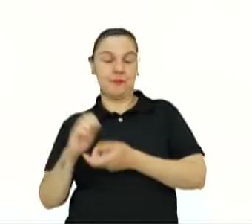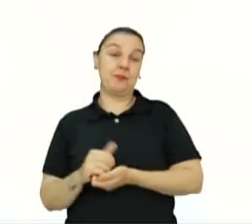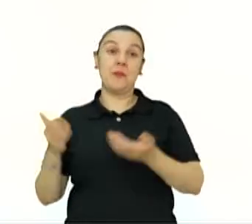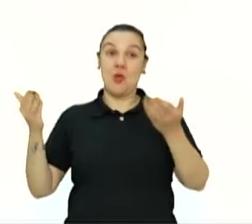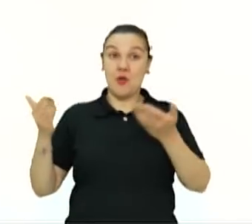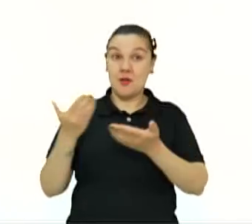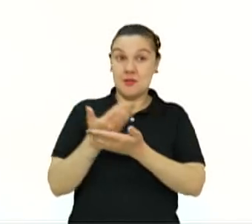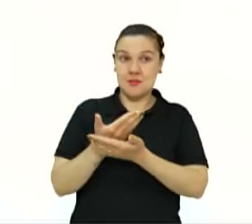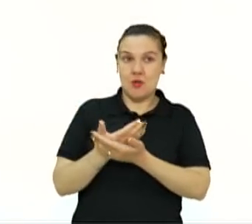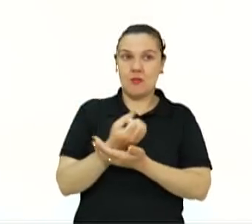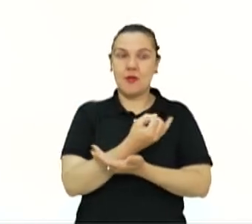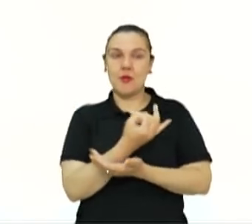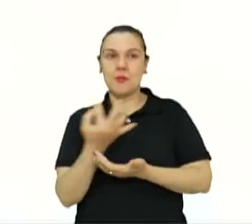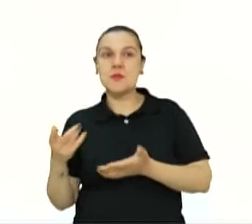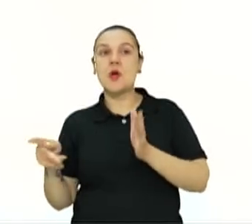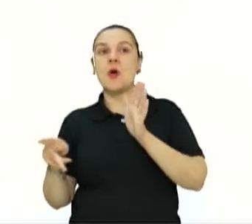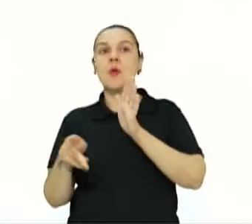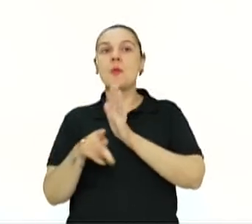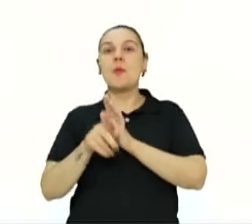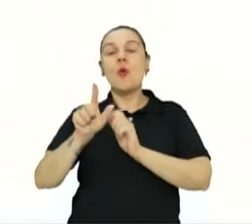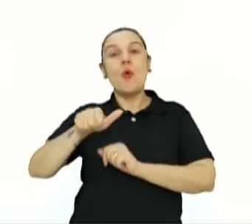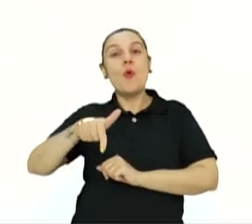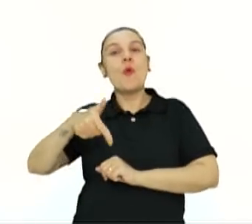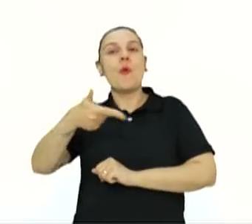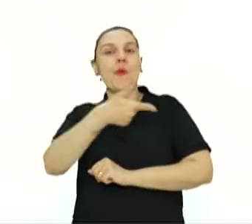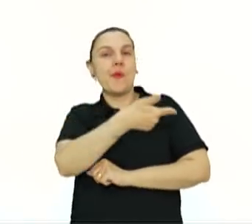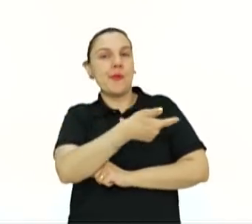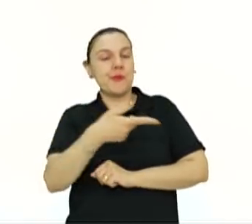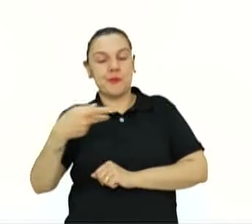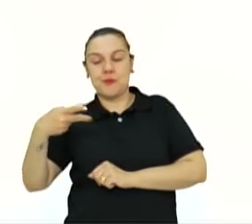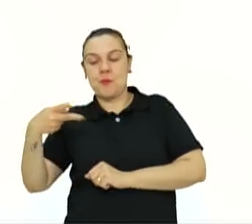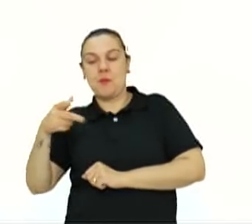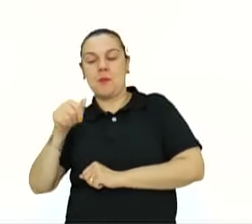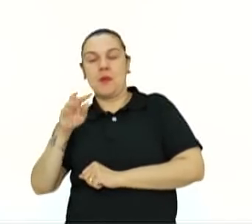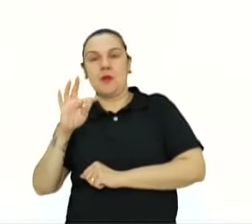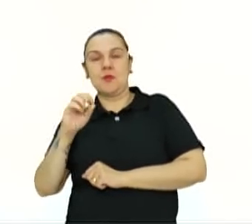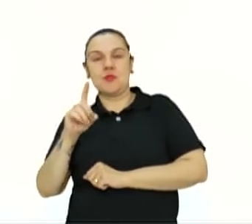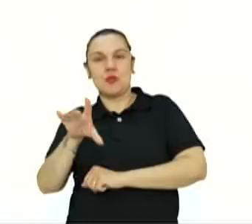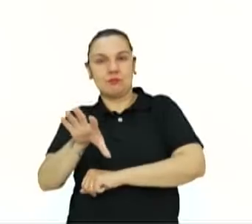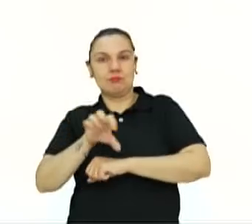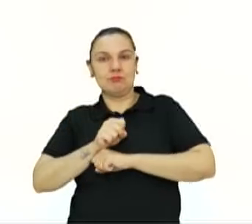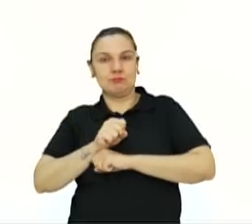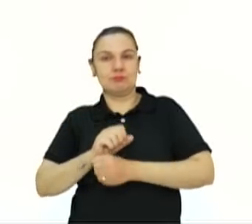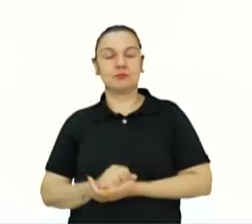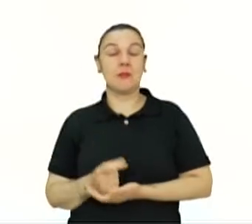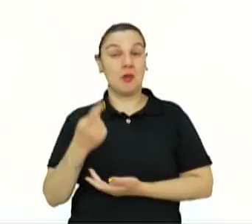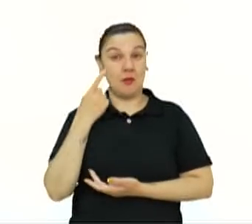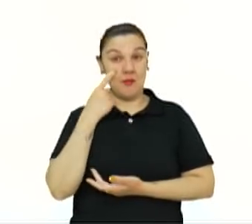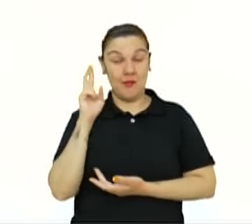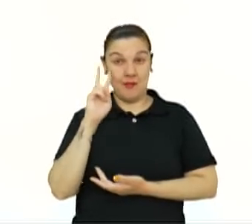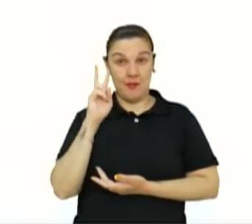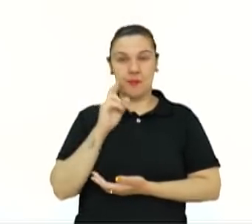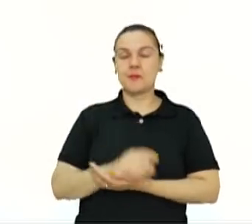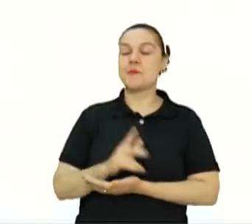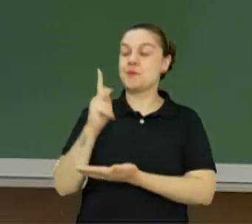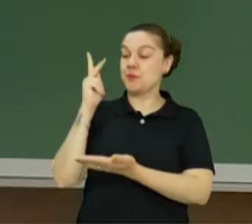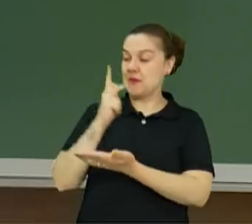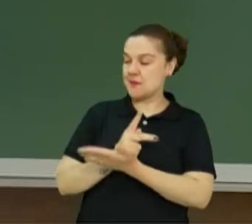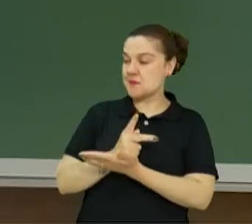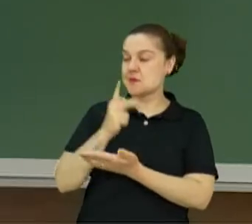algumas outras que são causadas por outros agentes patogênicos, né? Então, lembrando